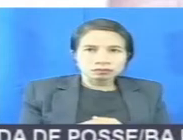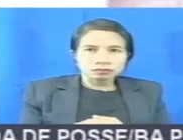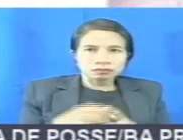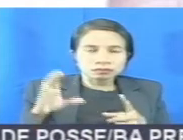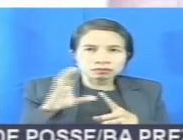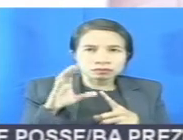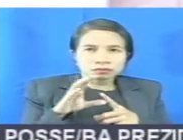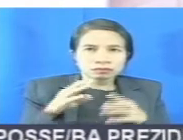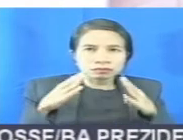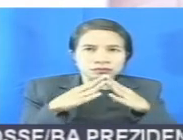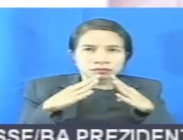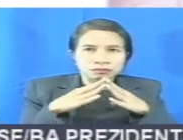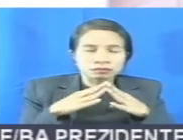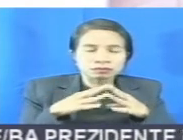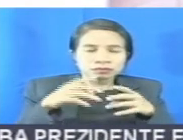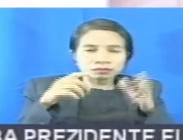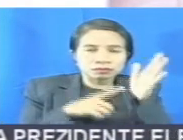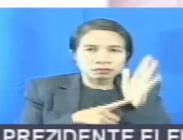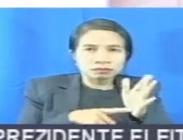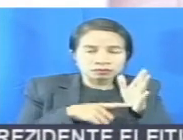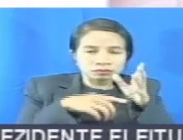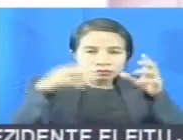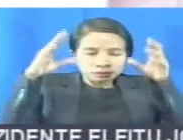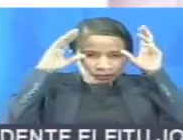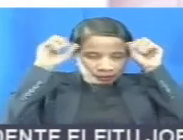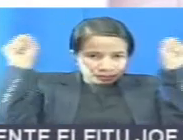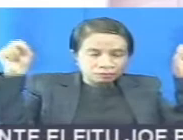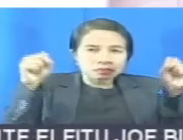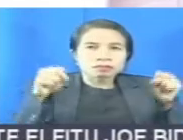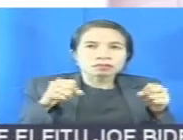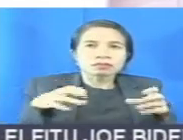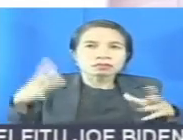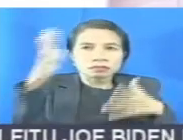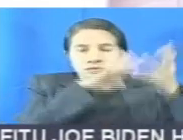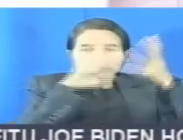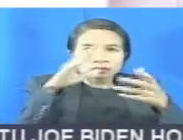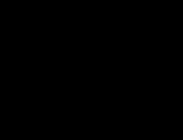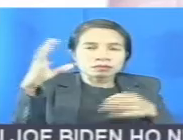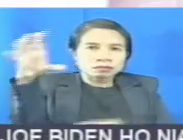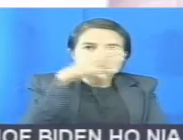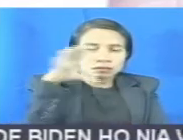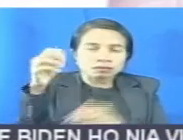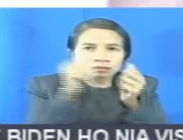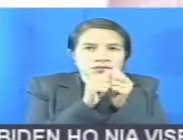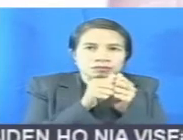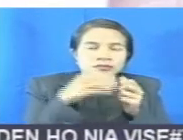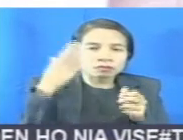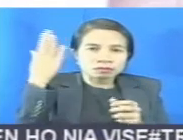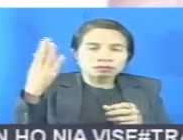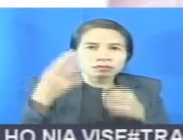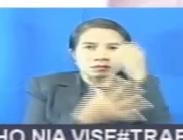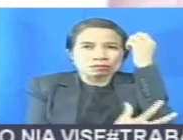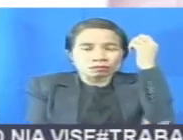Chefe de Casa Civil representa o Presidente da República. Celebra Natal Hamuto com Anquiac no Oema Horificência e o município